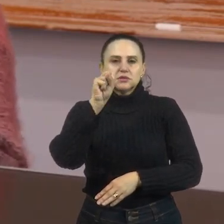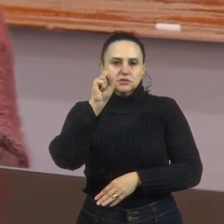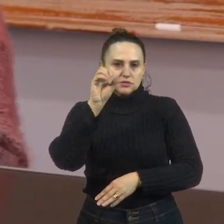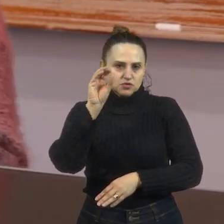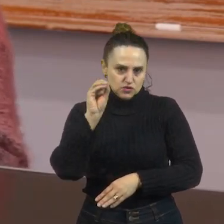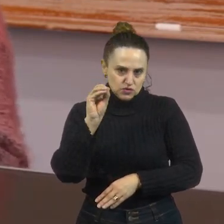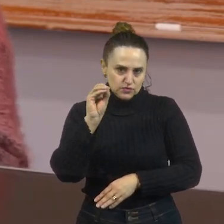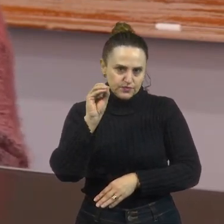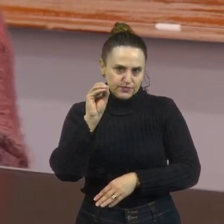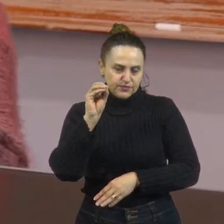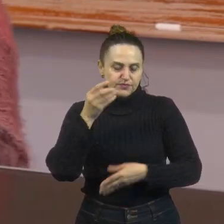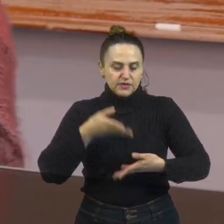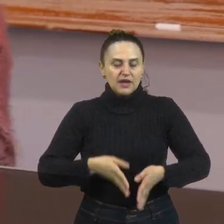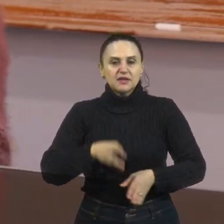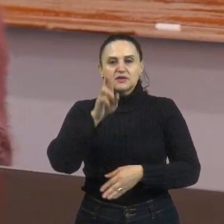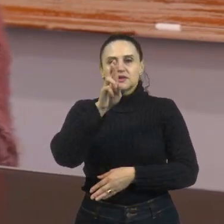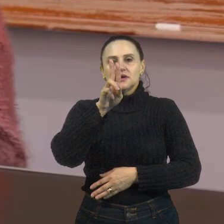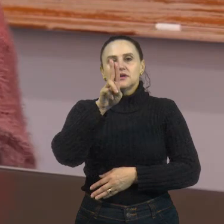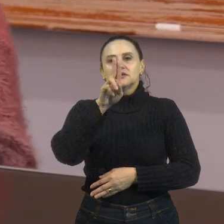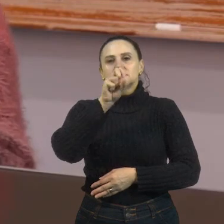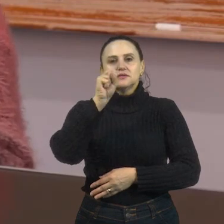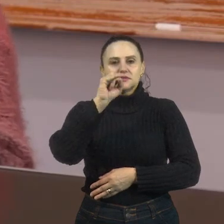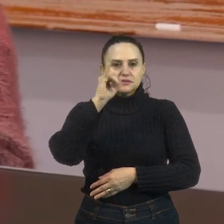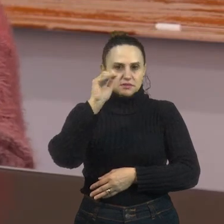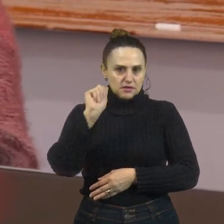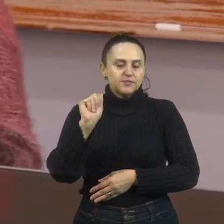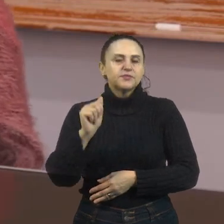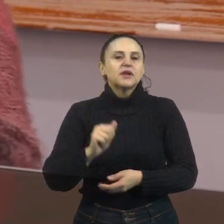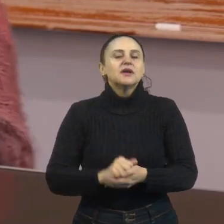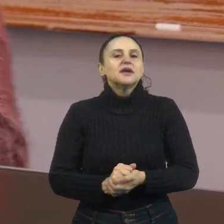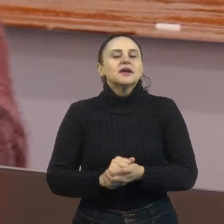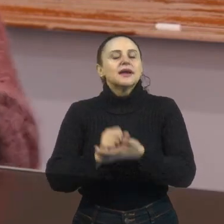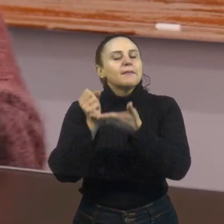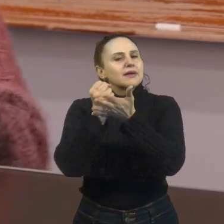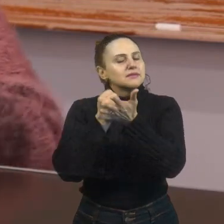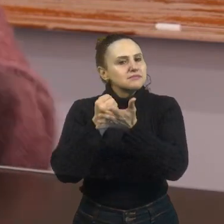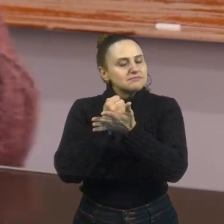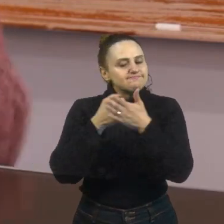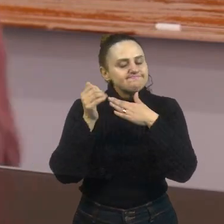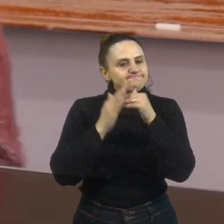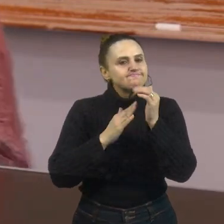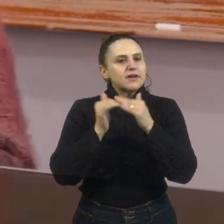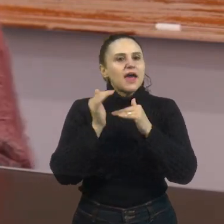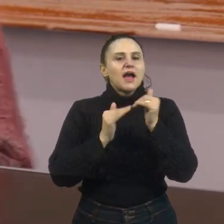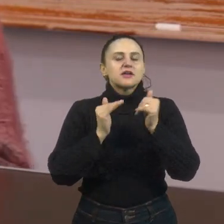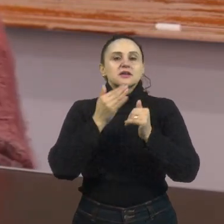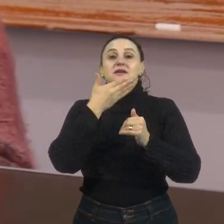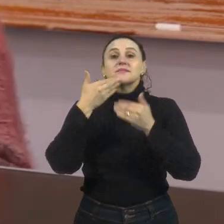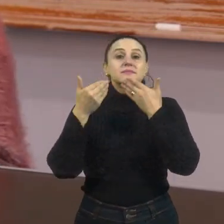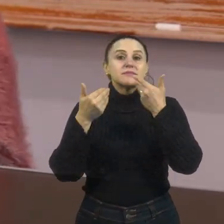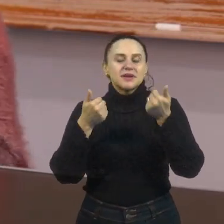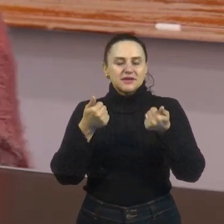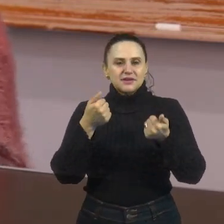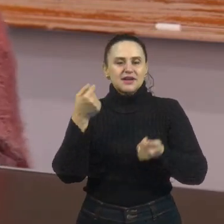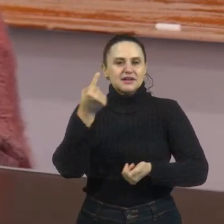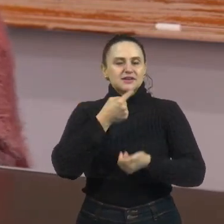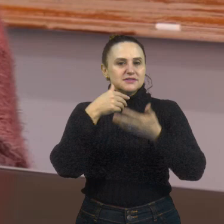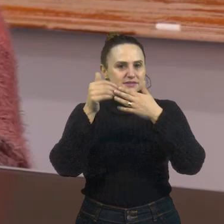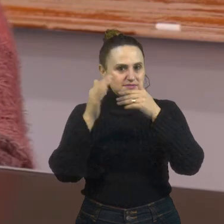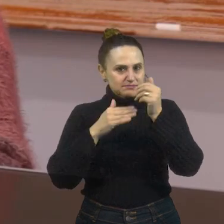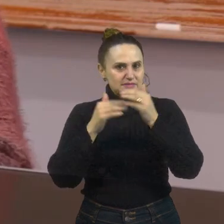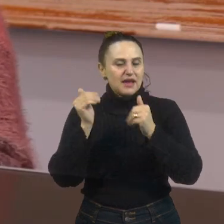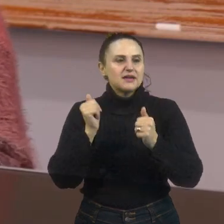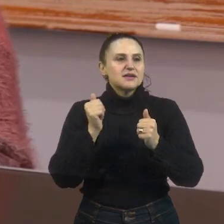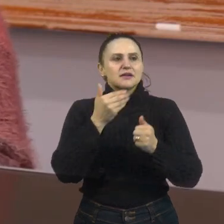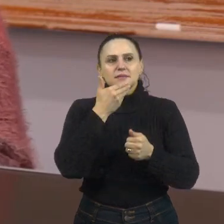que para embasar nossas práticas, para fundamentar nossas práticas, para melhorar nossas práticas. Acho que a grande ideia é